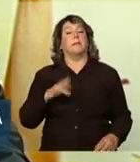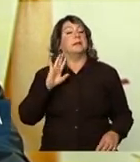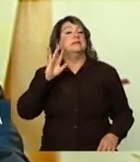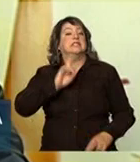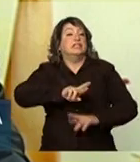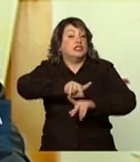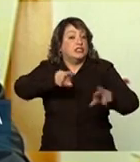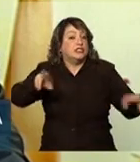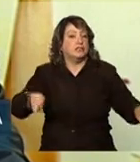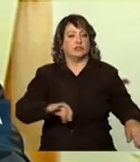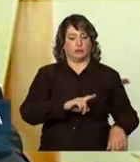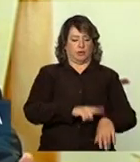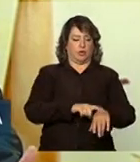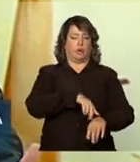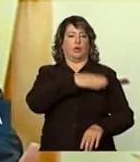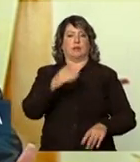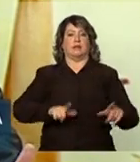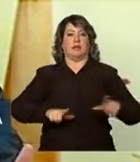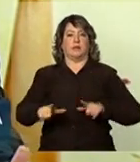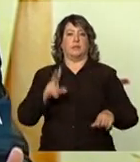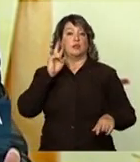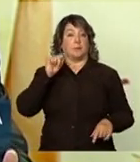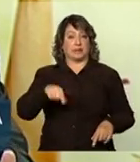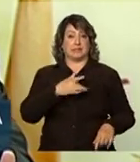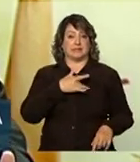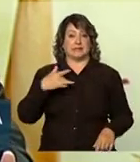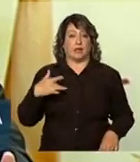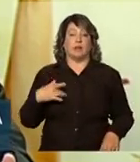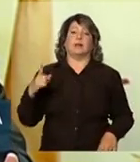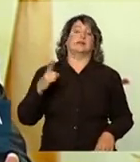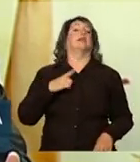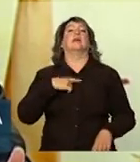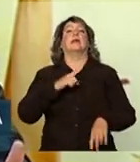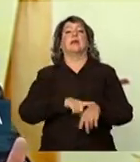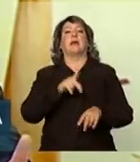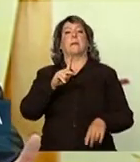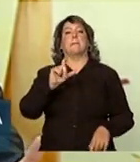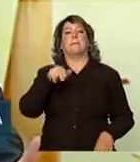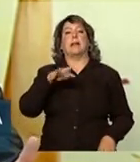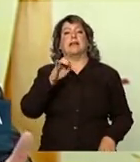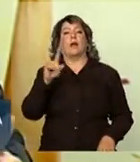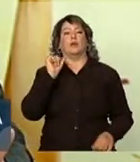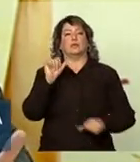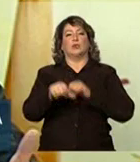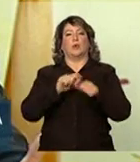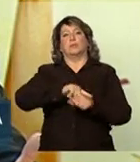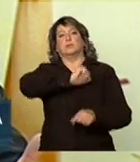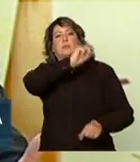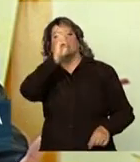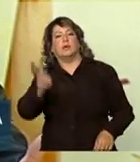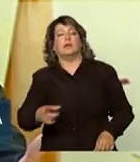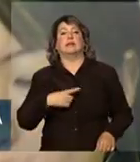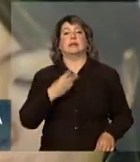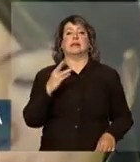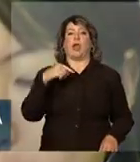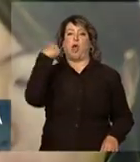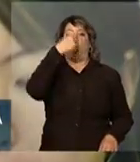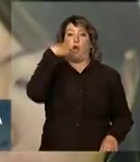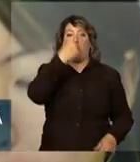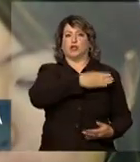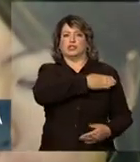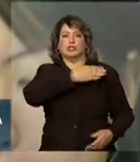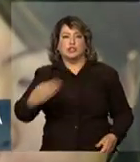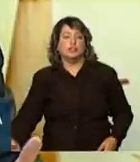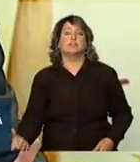Porque, diferente de outros órgãos, no caso da saúde, nós temos os regimes de plantão, nós temos os profissionais que cumprem 30 horas corridas, nós temos